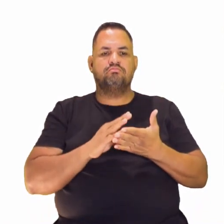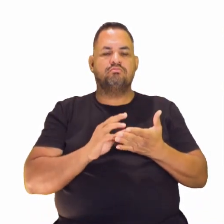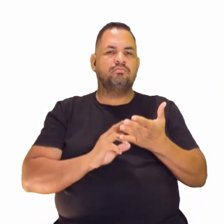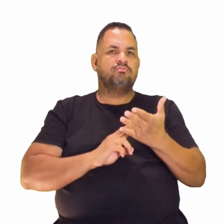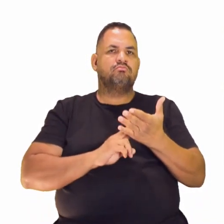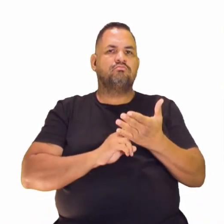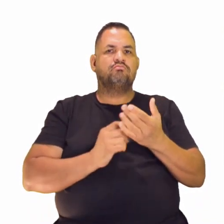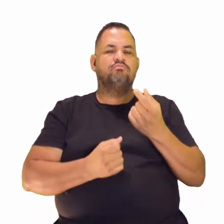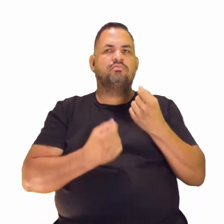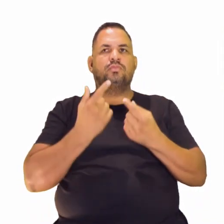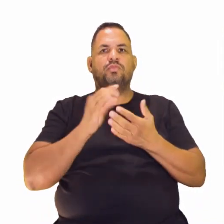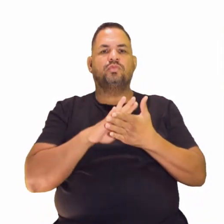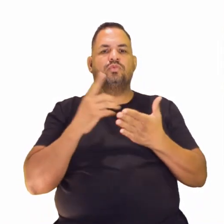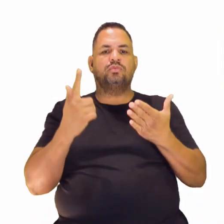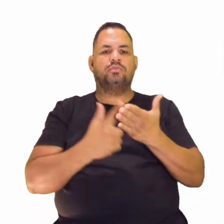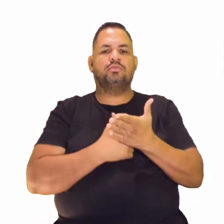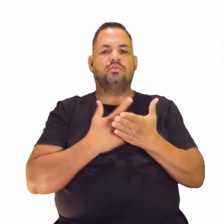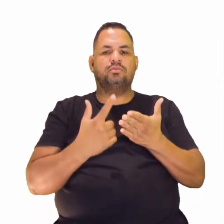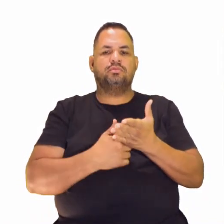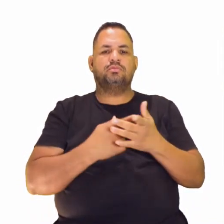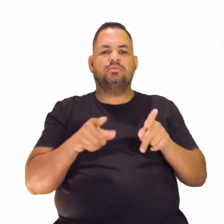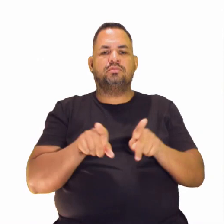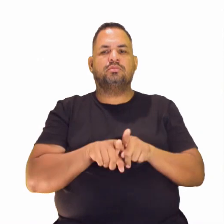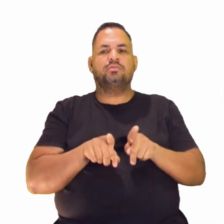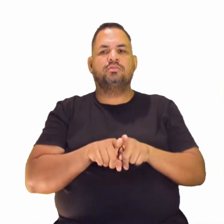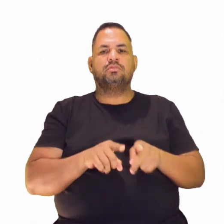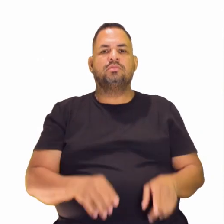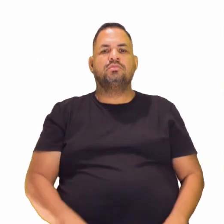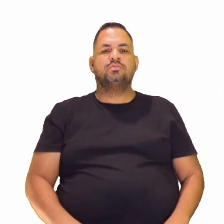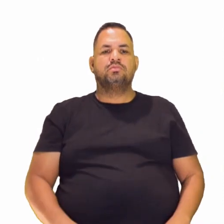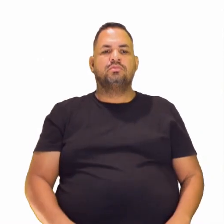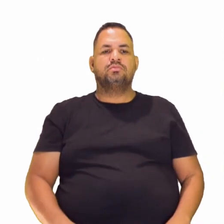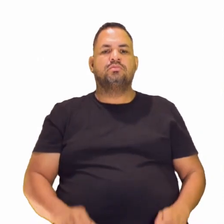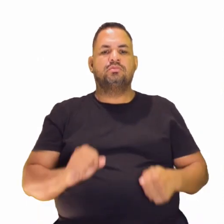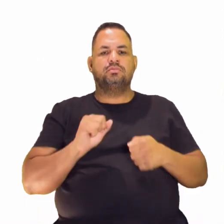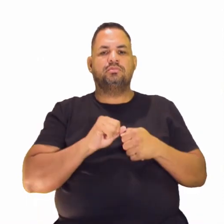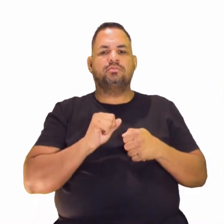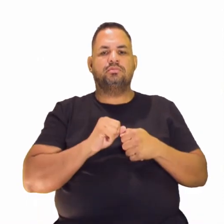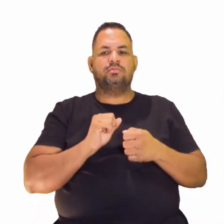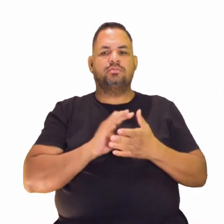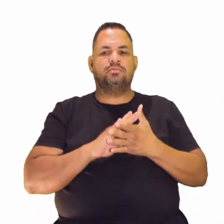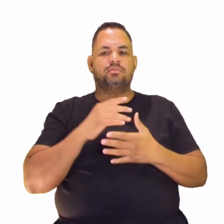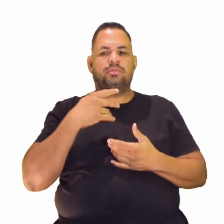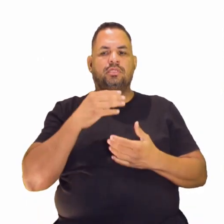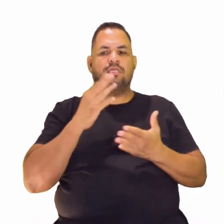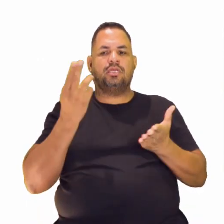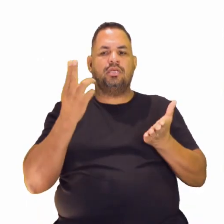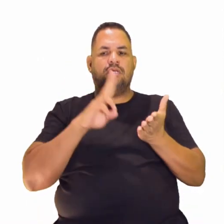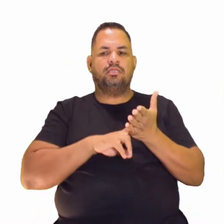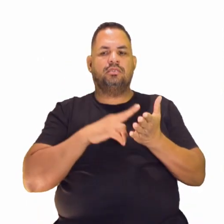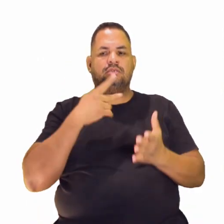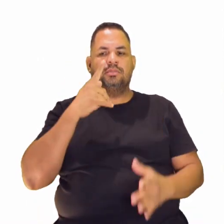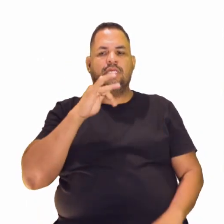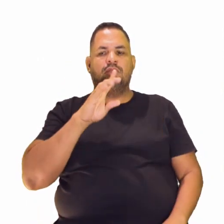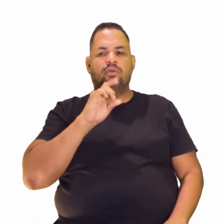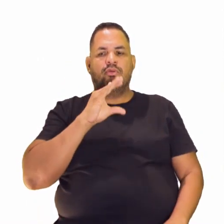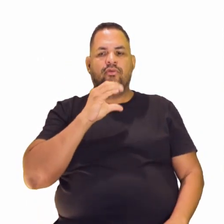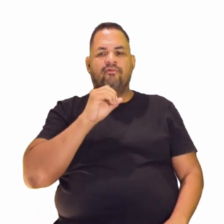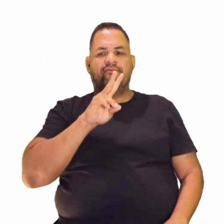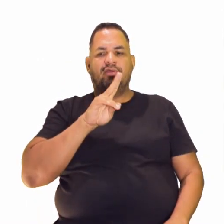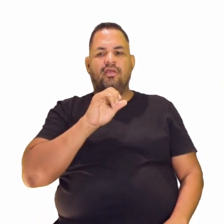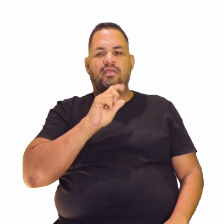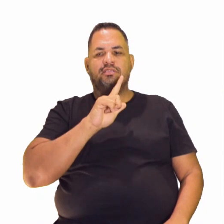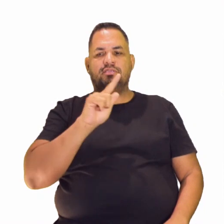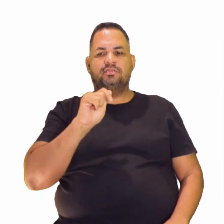também já colocaram, né, fizeram reprodução da carta de Pero Vaz de Caminho, que era uma das pessoas